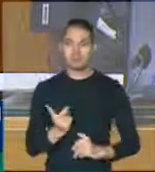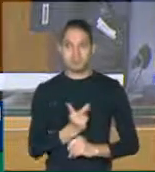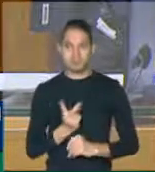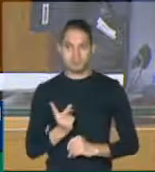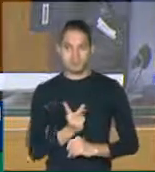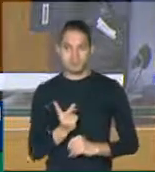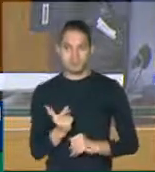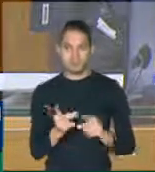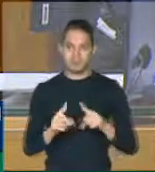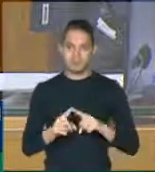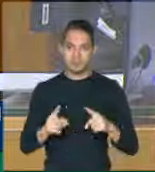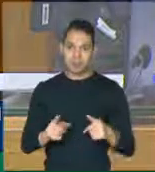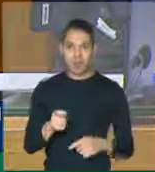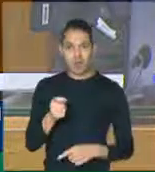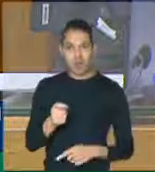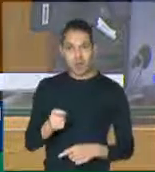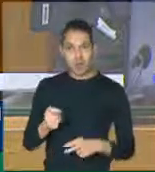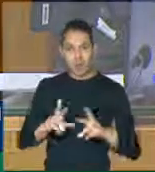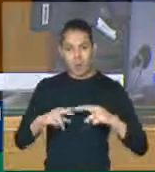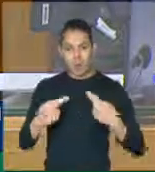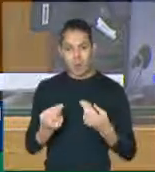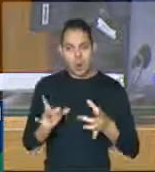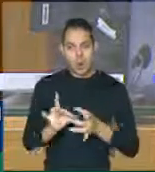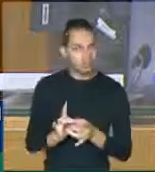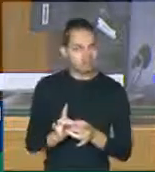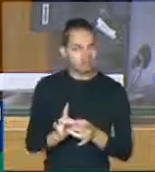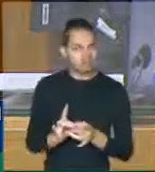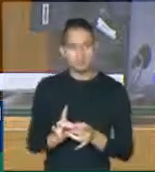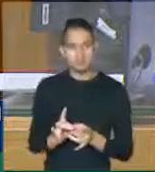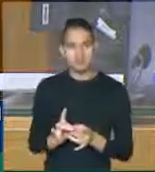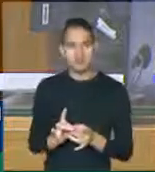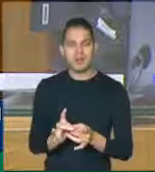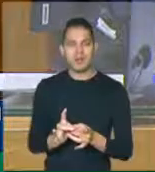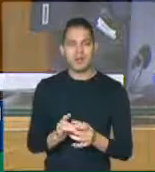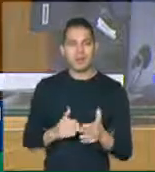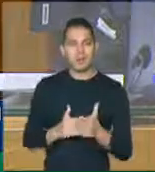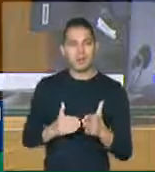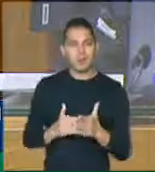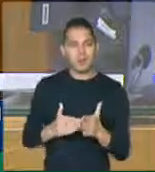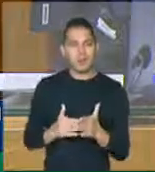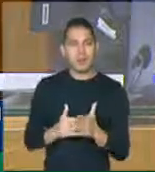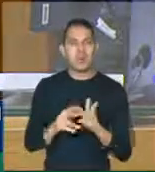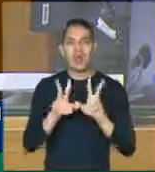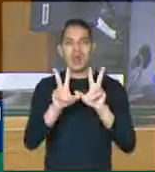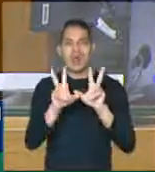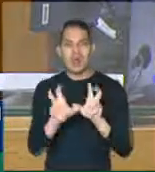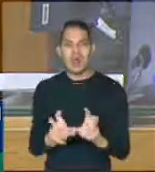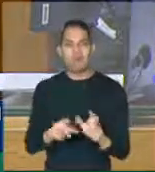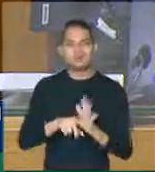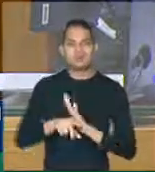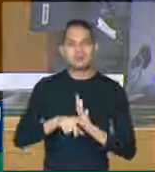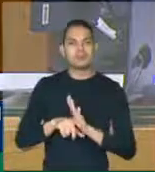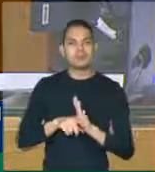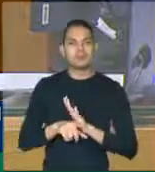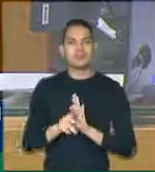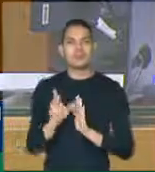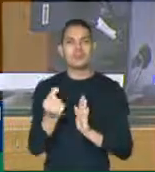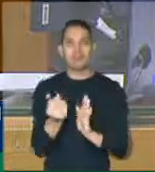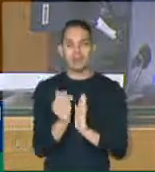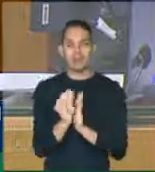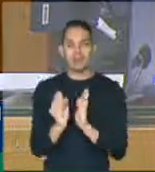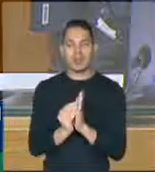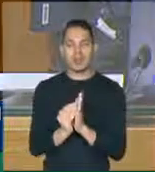não necessariamente numa sessão conjunta, não há óbice à apreciação de matérias orçamentárias pelas duas